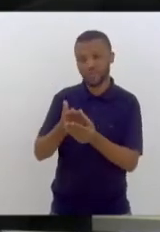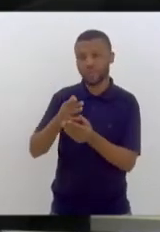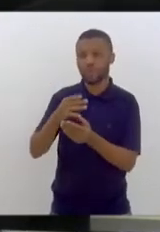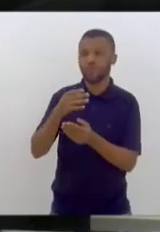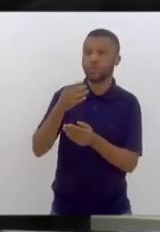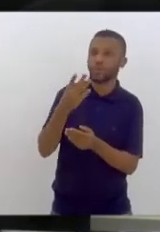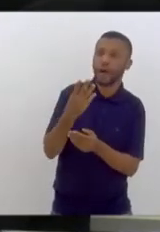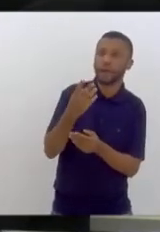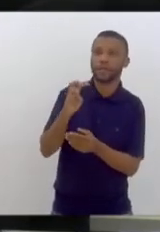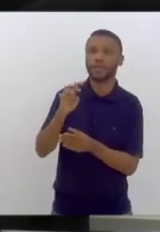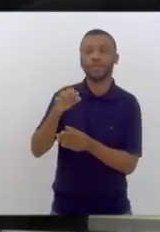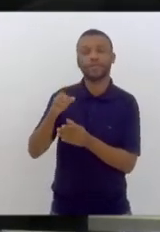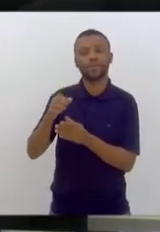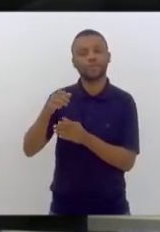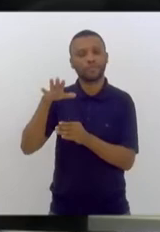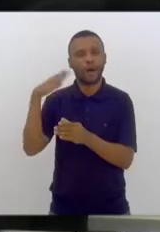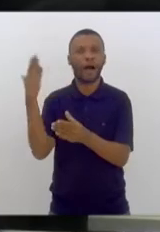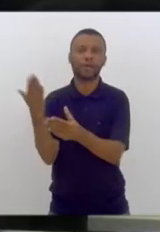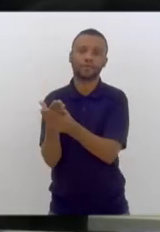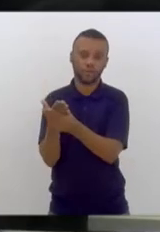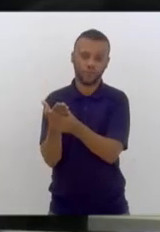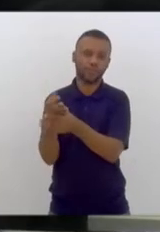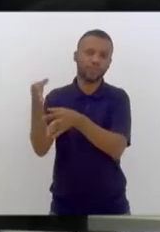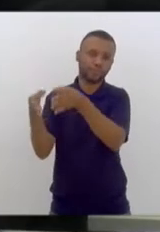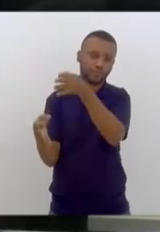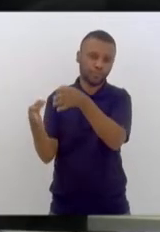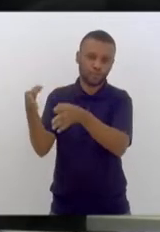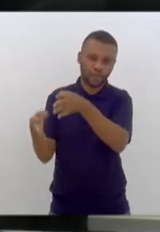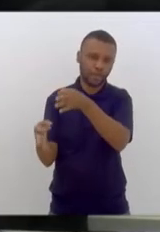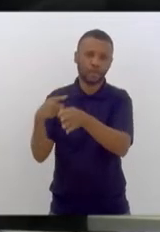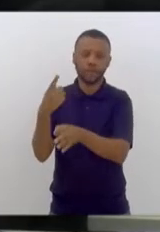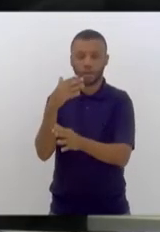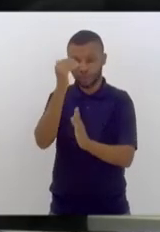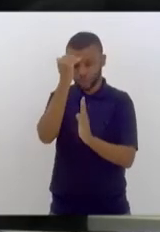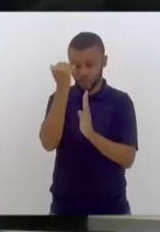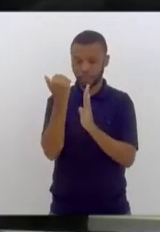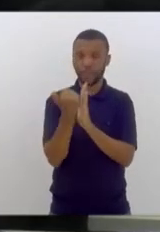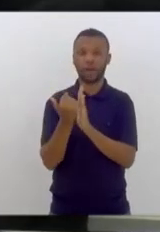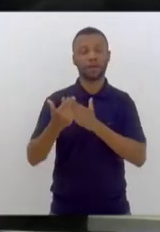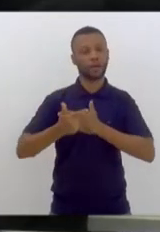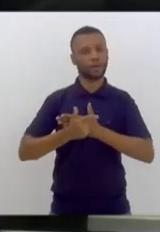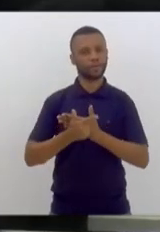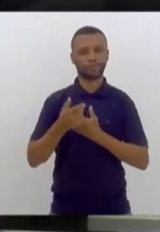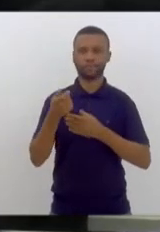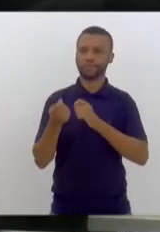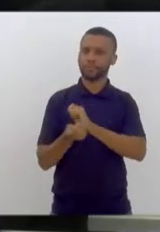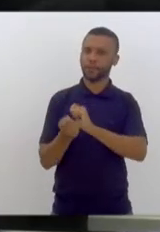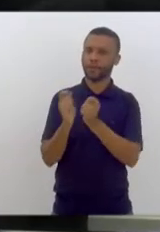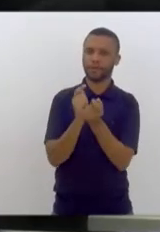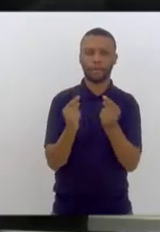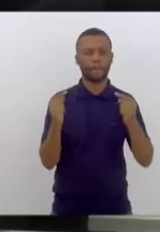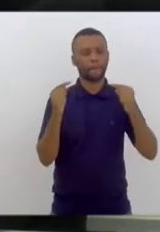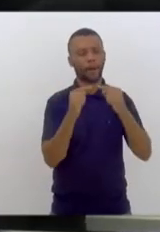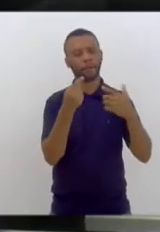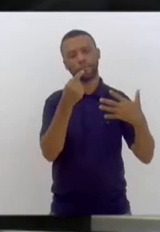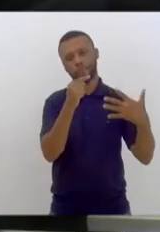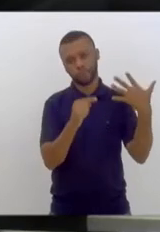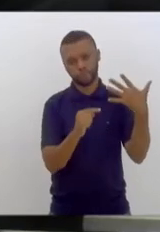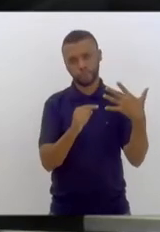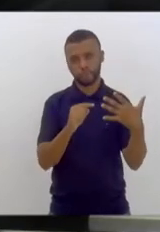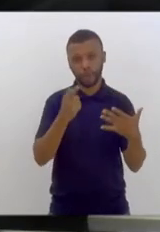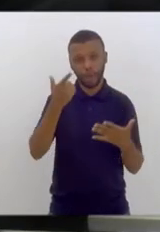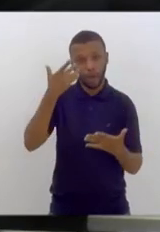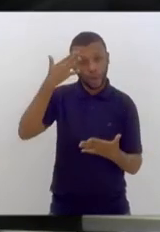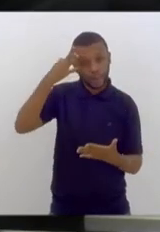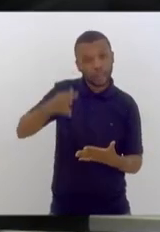E cumprimos nosso dever de fazer as adequações. É, entendemos que devemos trabalhar juntos